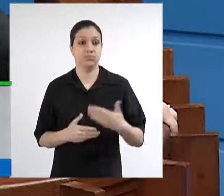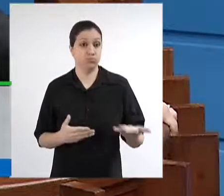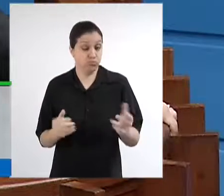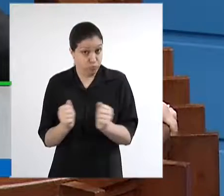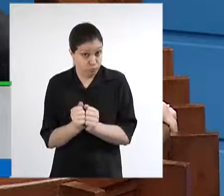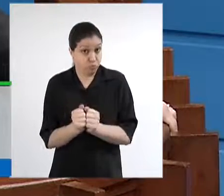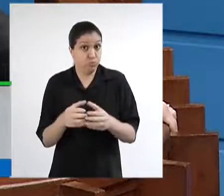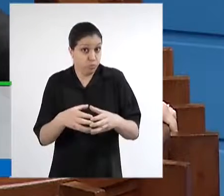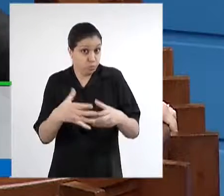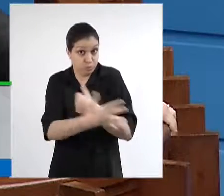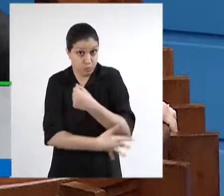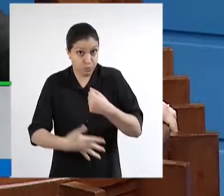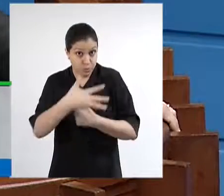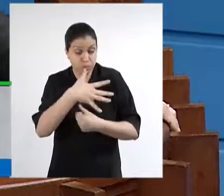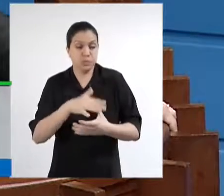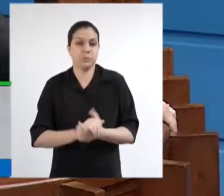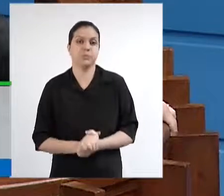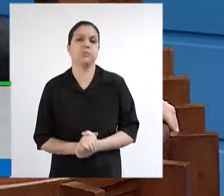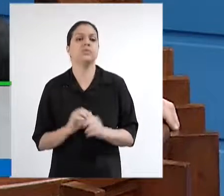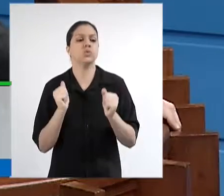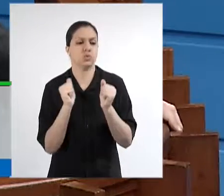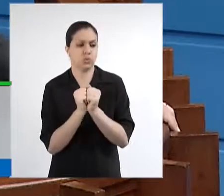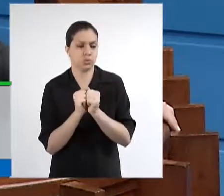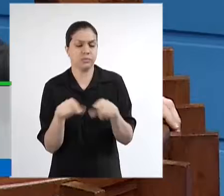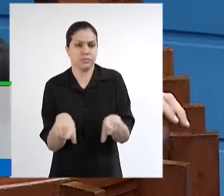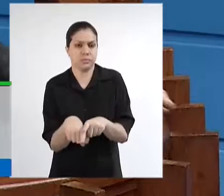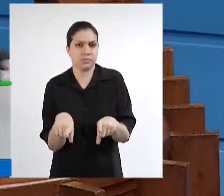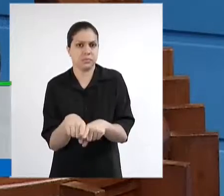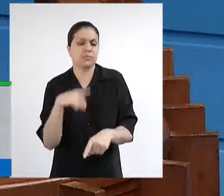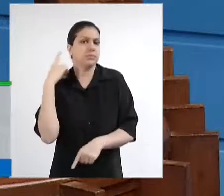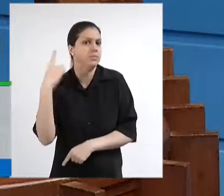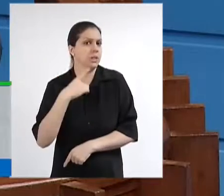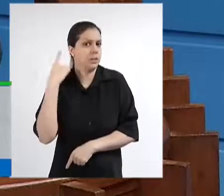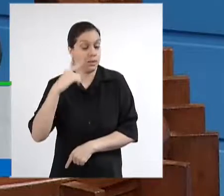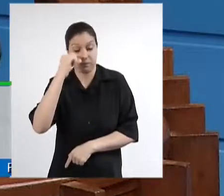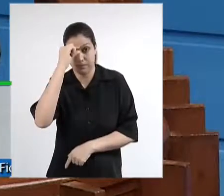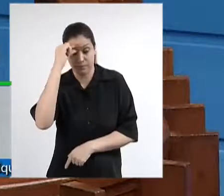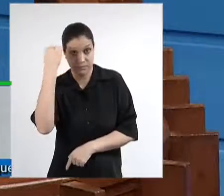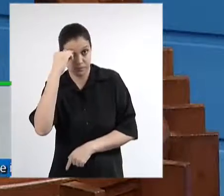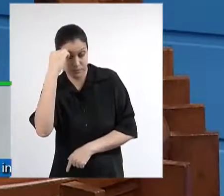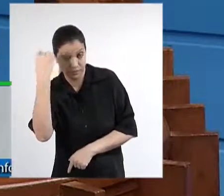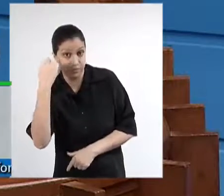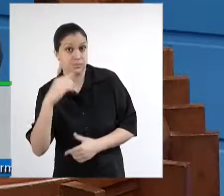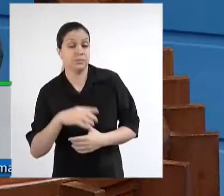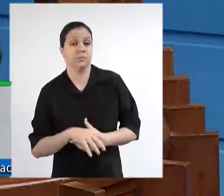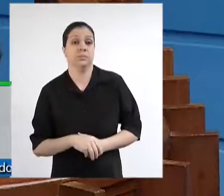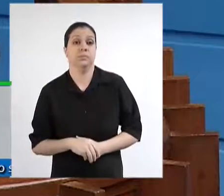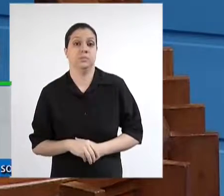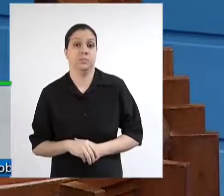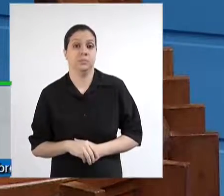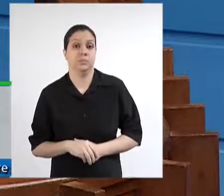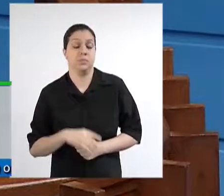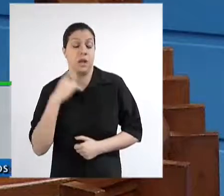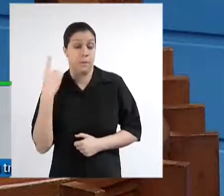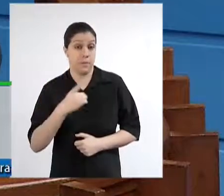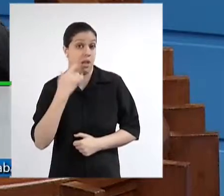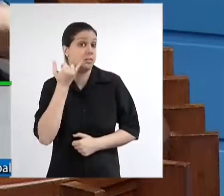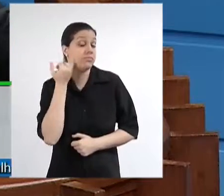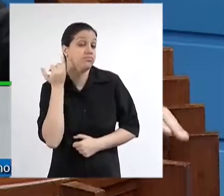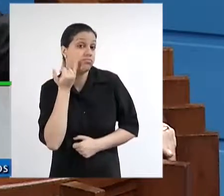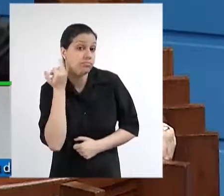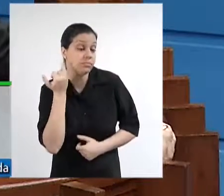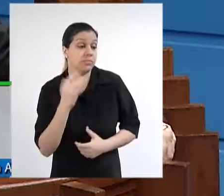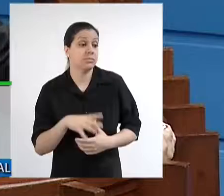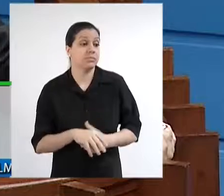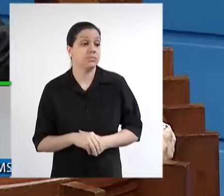da frente, junto com o deputado Herculano Borges, deputado